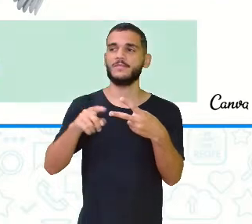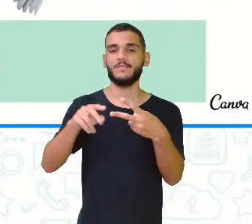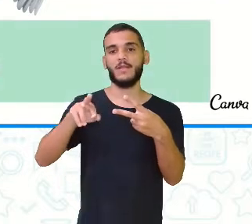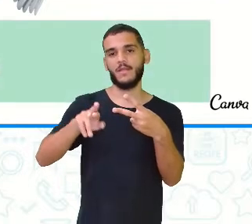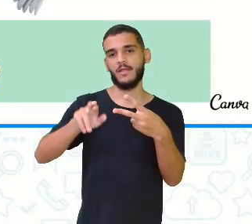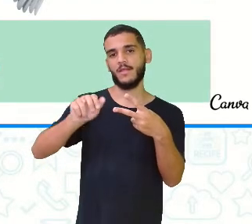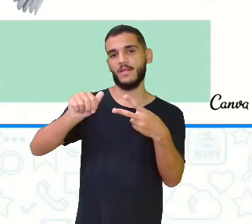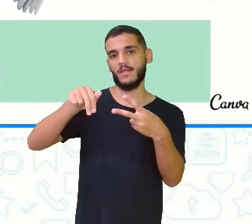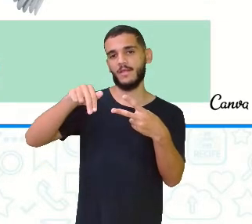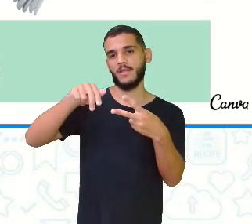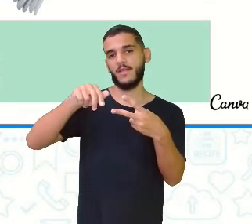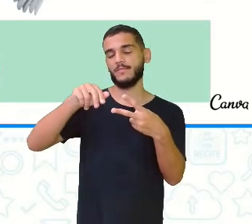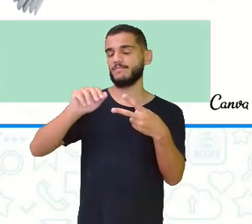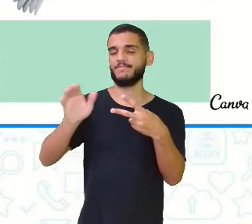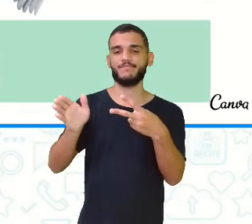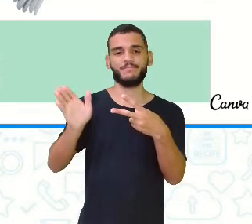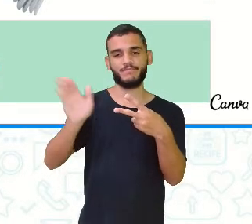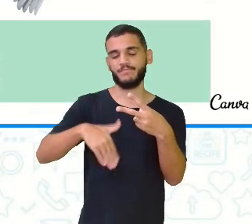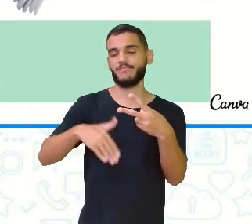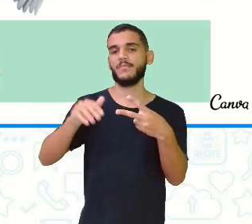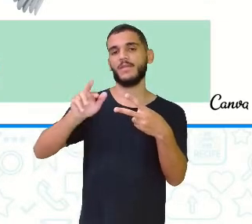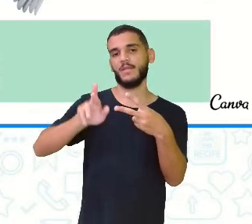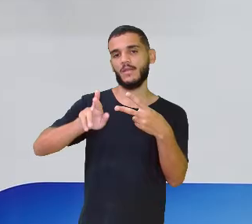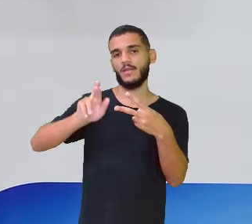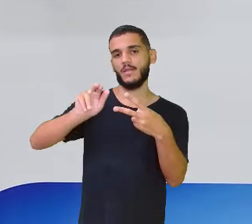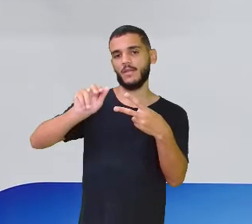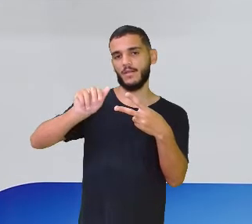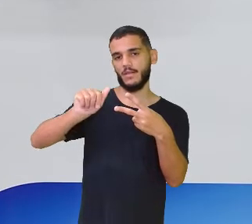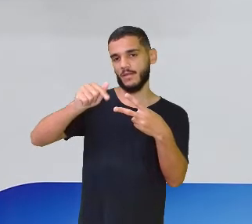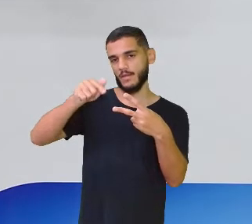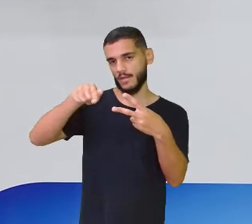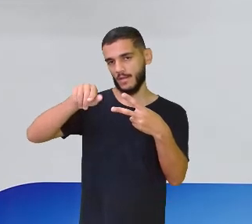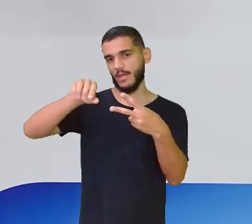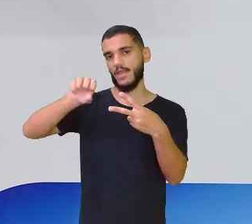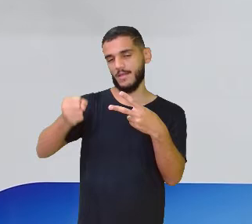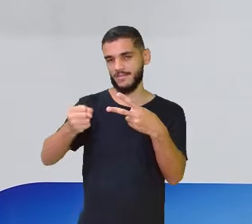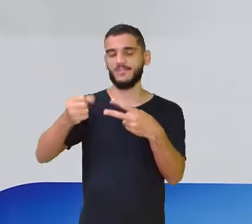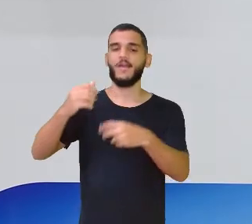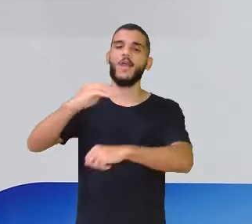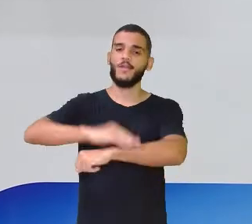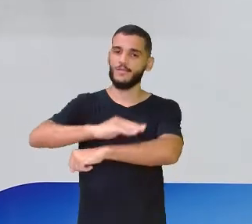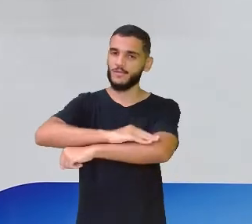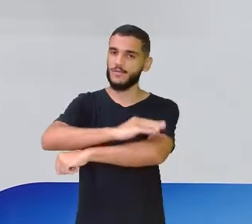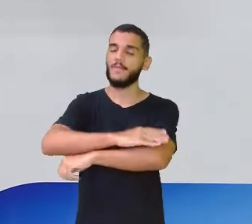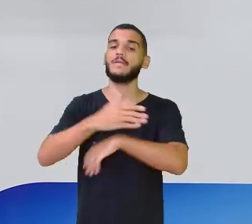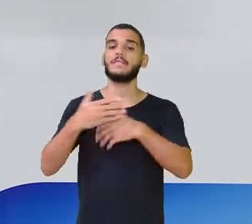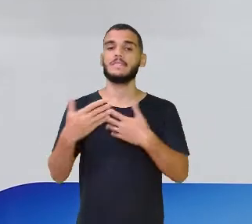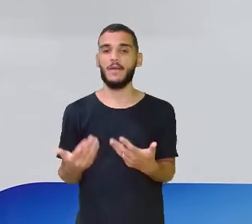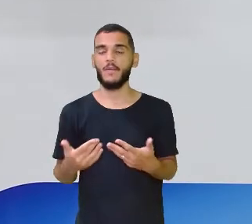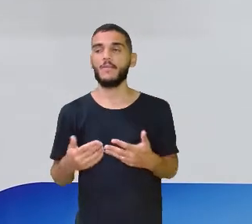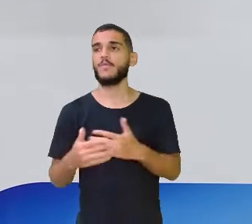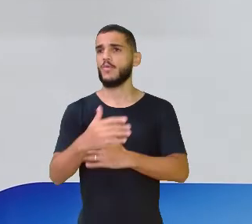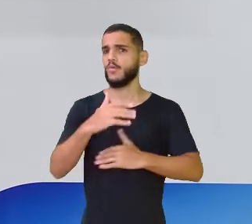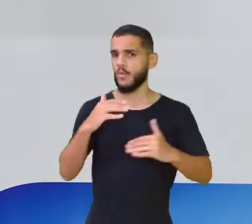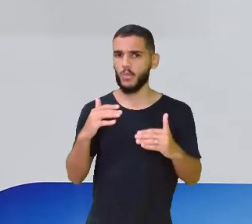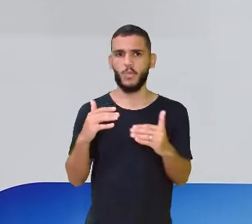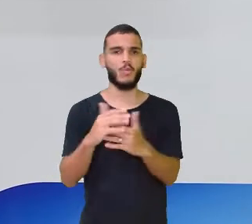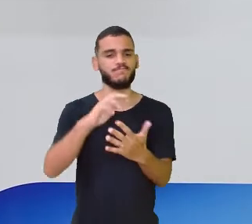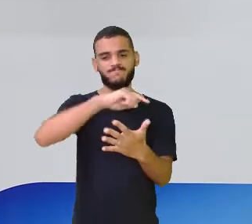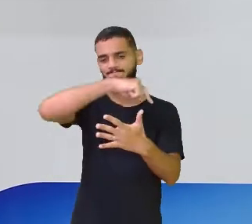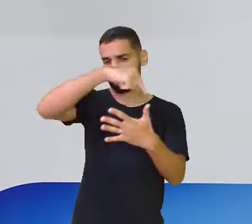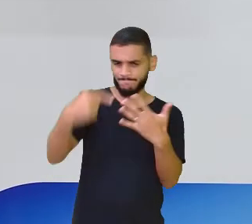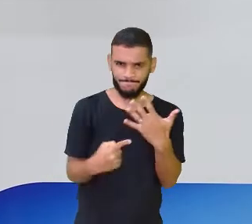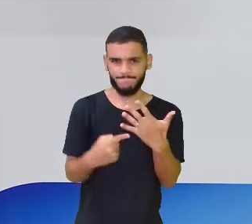E as rãzinhas, professora Márcia, que estão ali, ó, rabbit, brincadeira. E elas também estão se alimentando ali dos